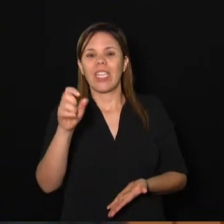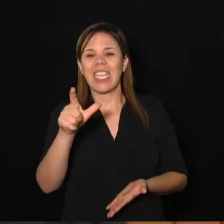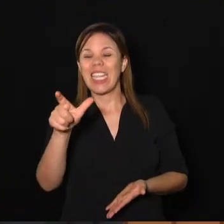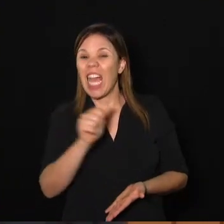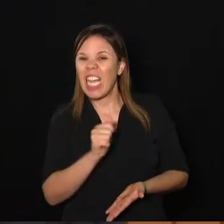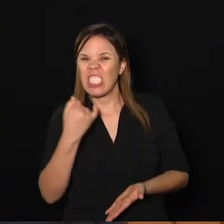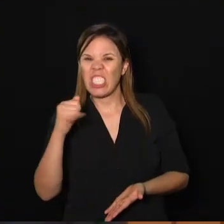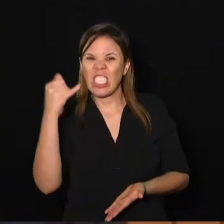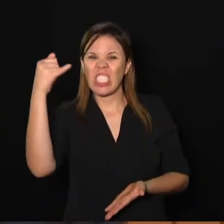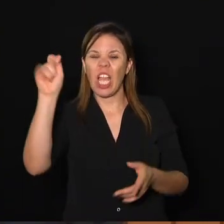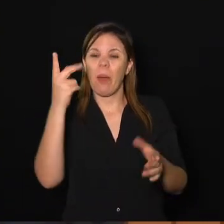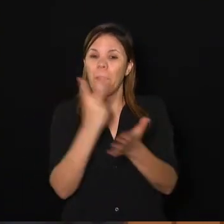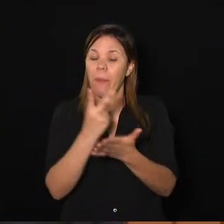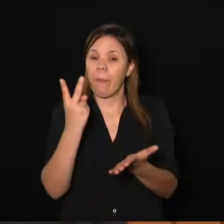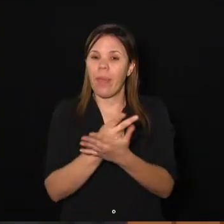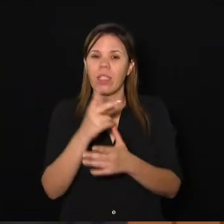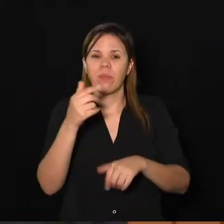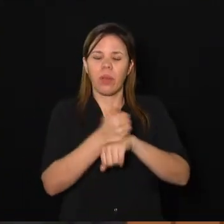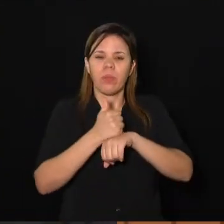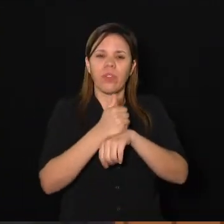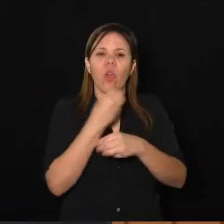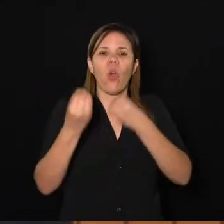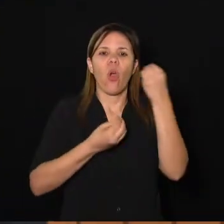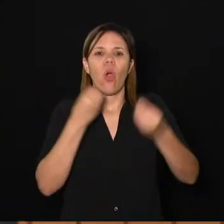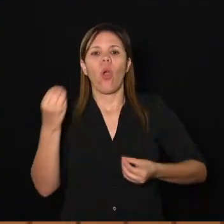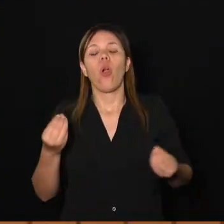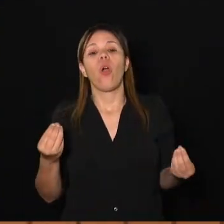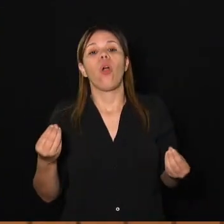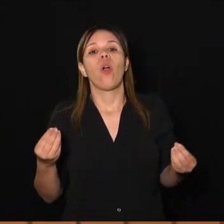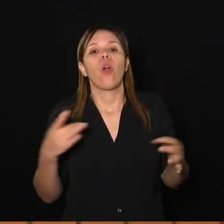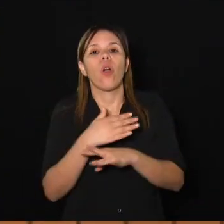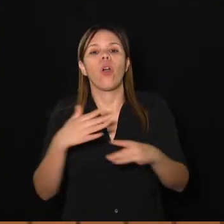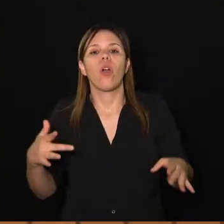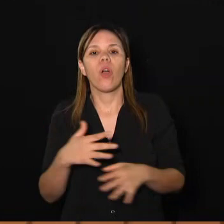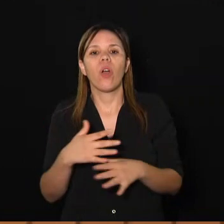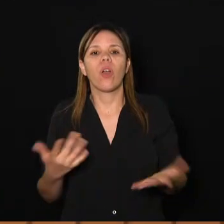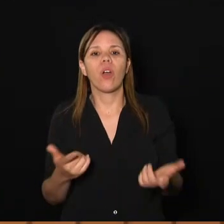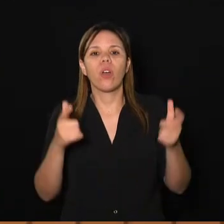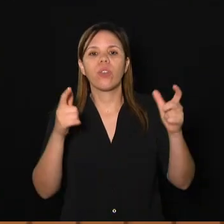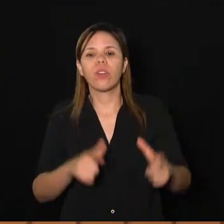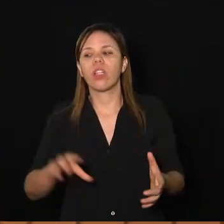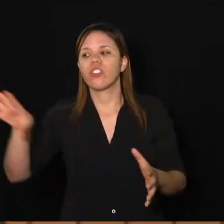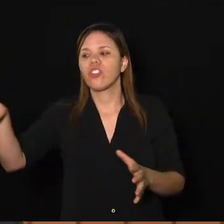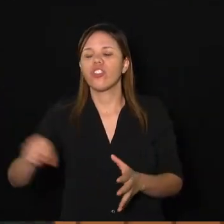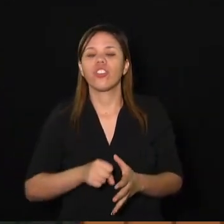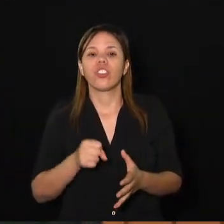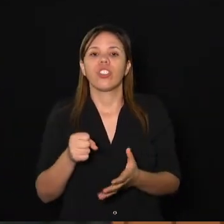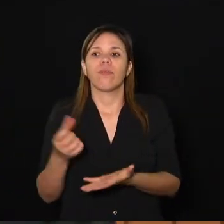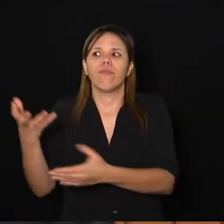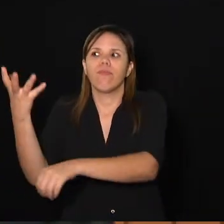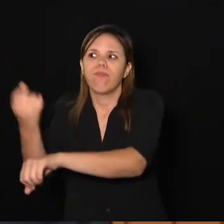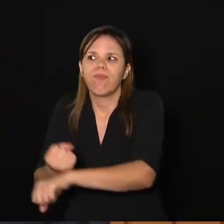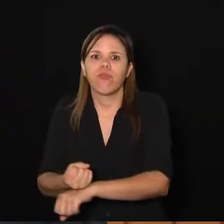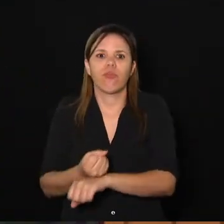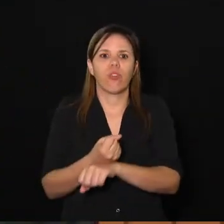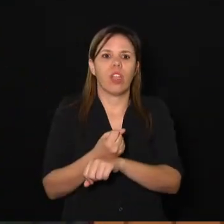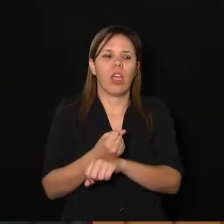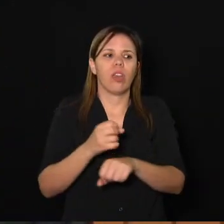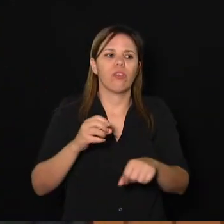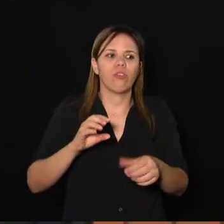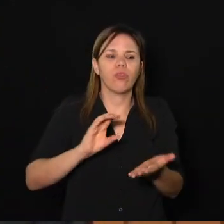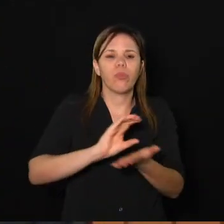a mesma atividade como é que o município concede de um lado e retira do outro então essa seria uma segunda pergunta